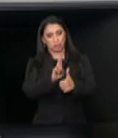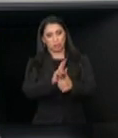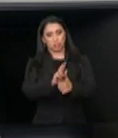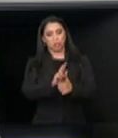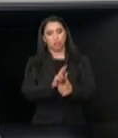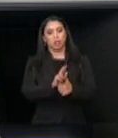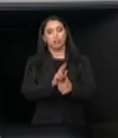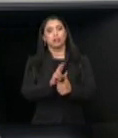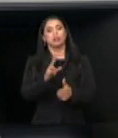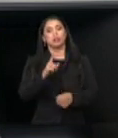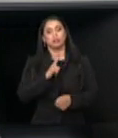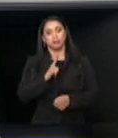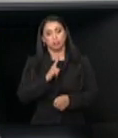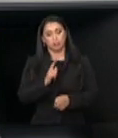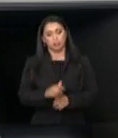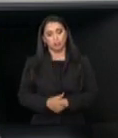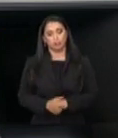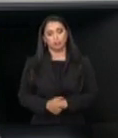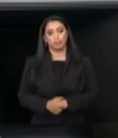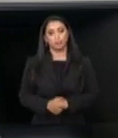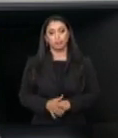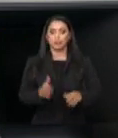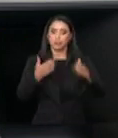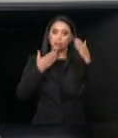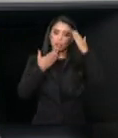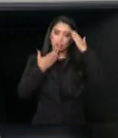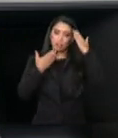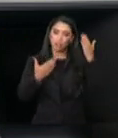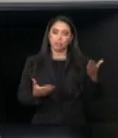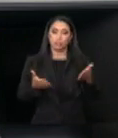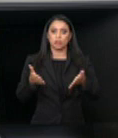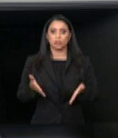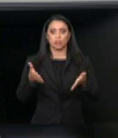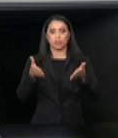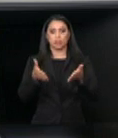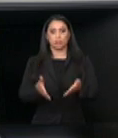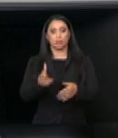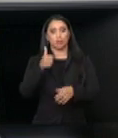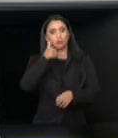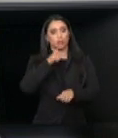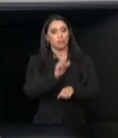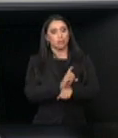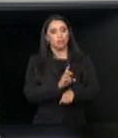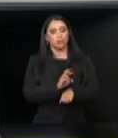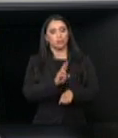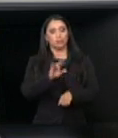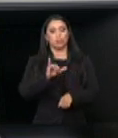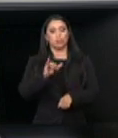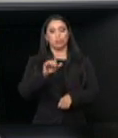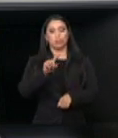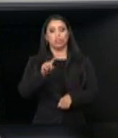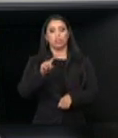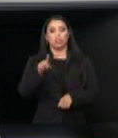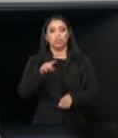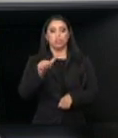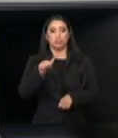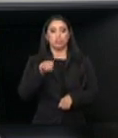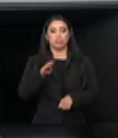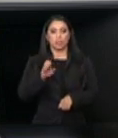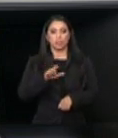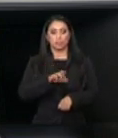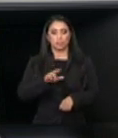a Procuradoria Geral da República agradeço a participação da doutora Isabel benchão Nogueira